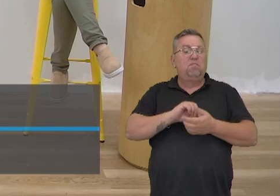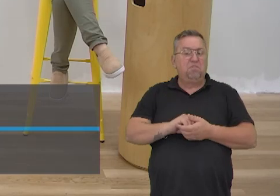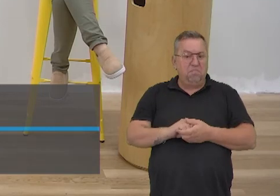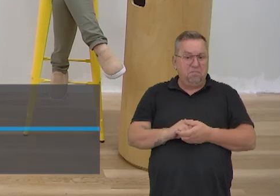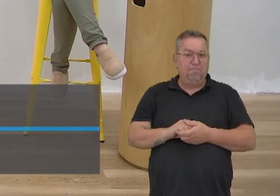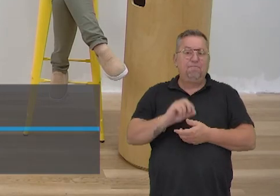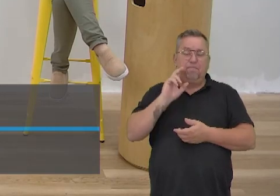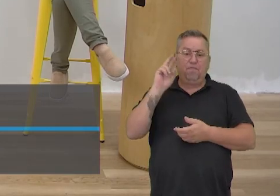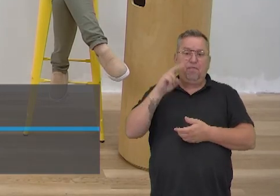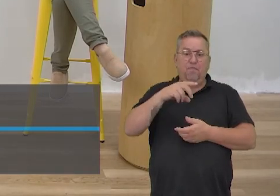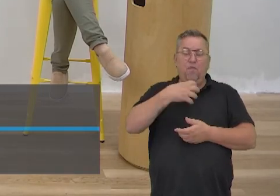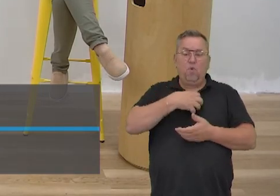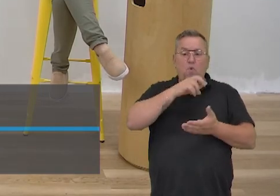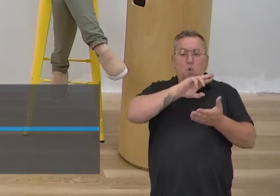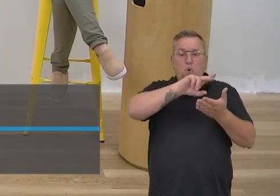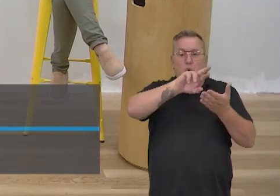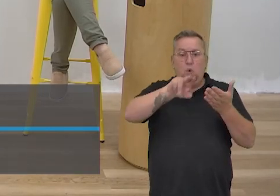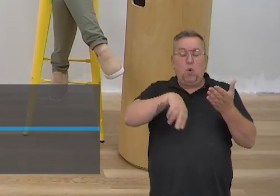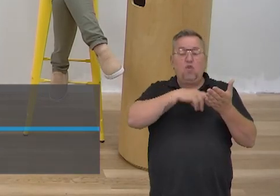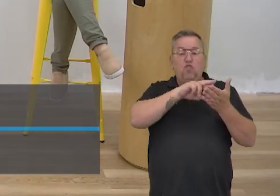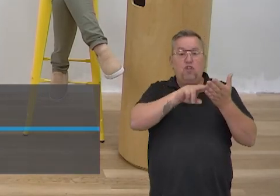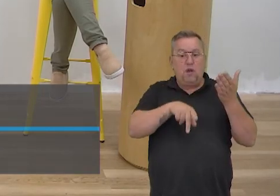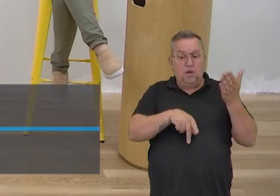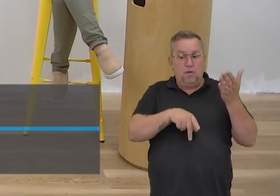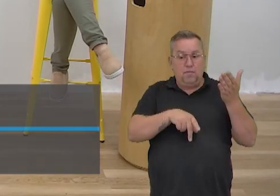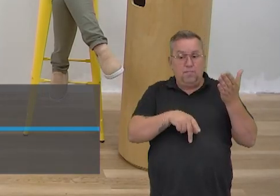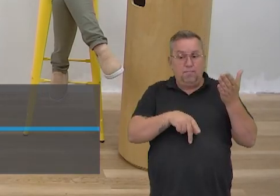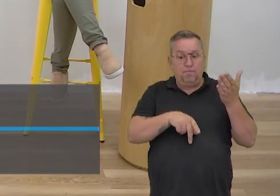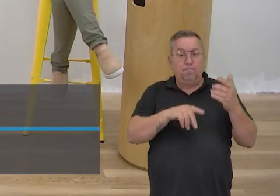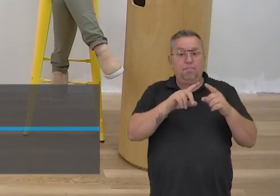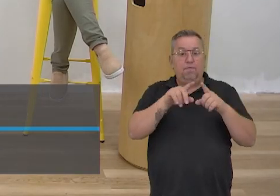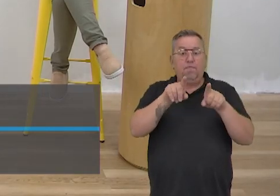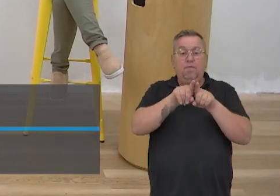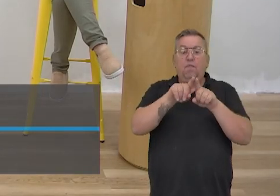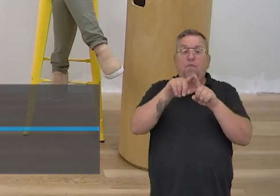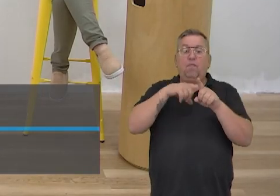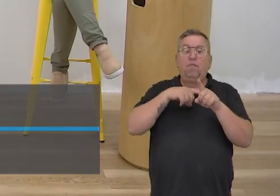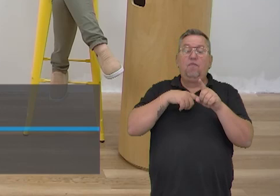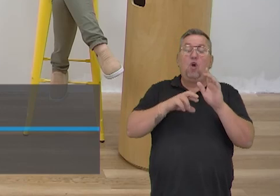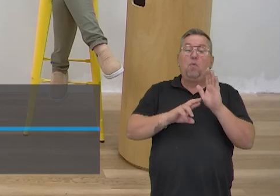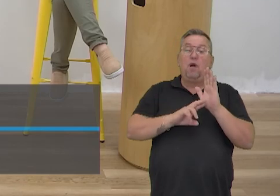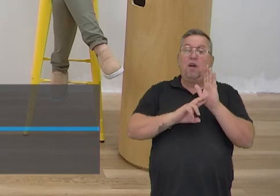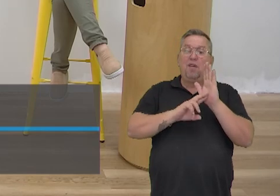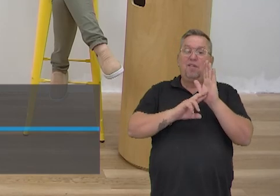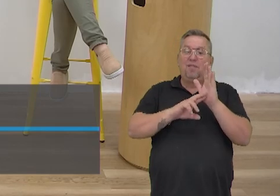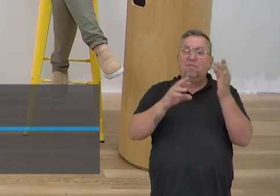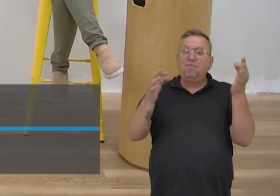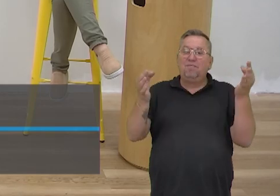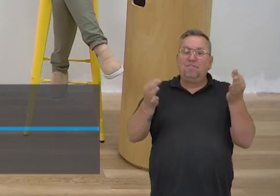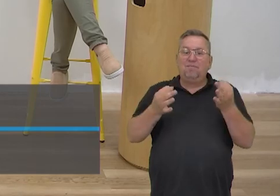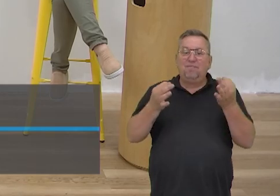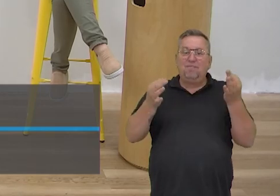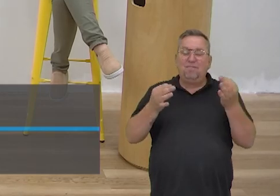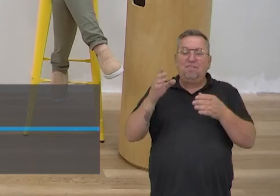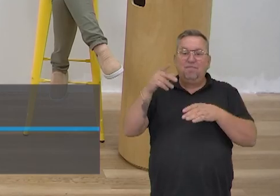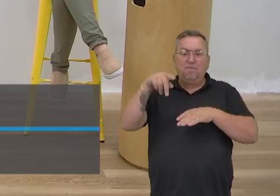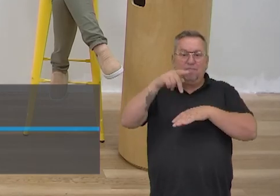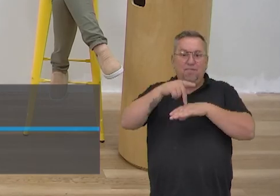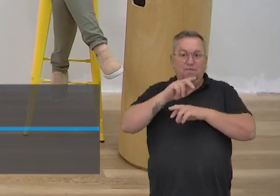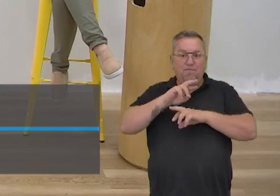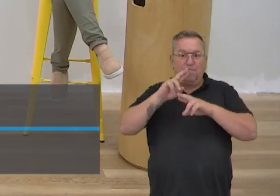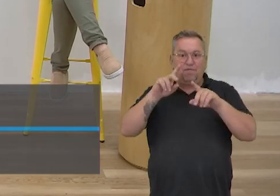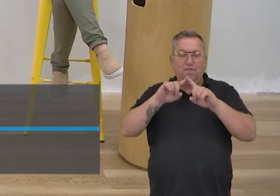De lidar com os diferentes gêneros. Então, achei muito legal. E tinha uma referência àquele exame PISA, né, o internacional,